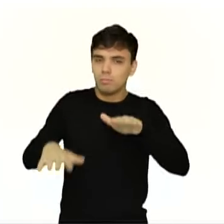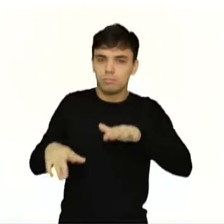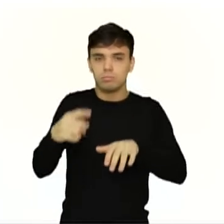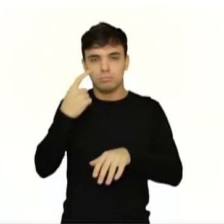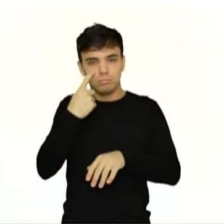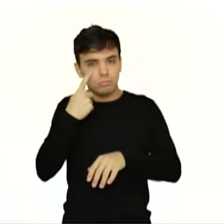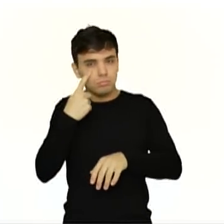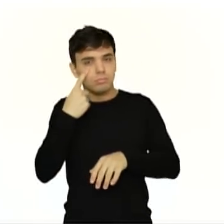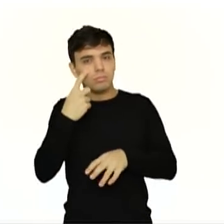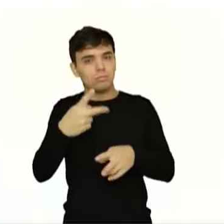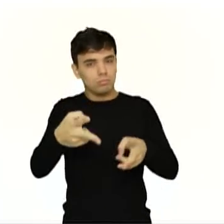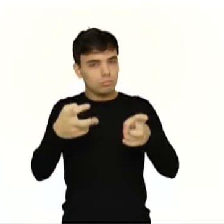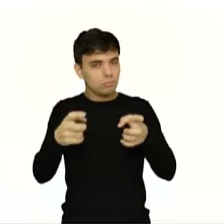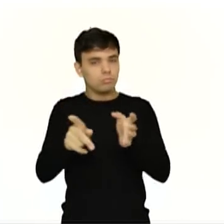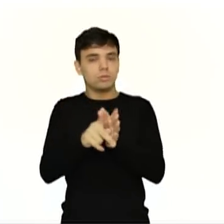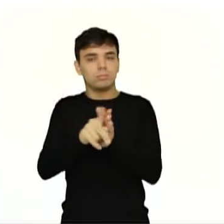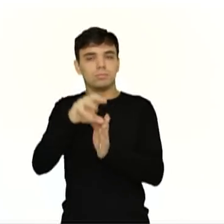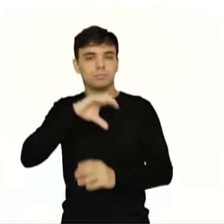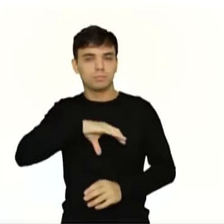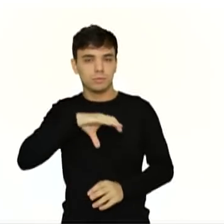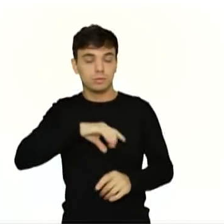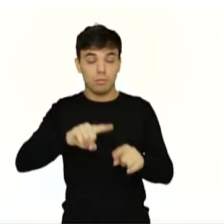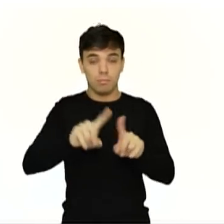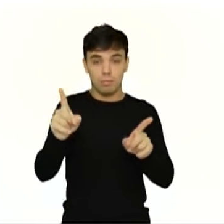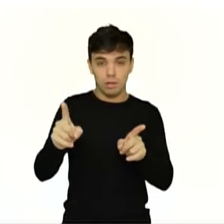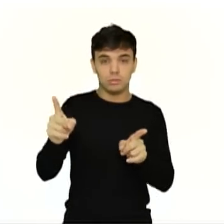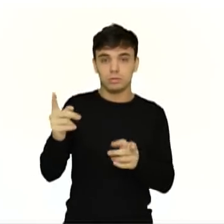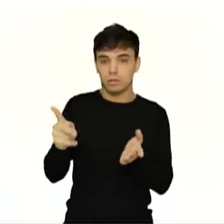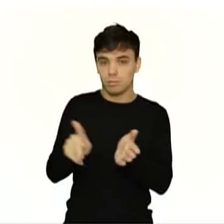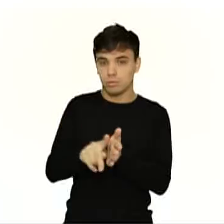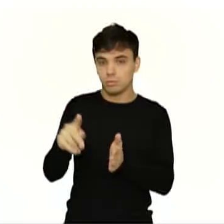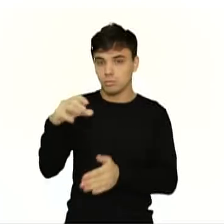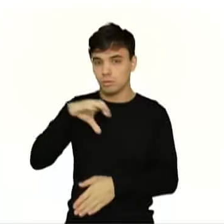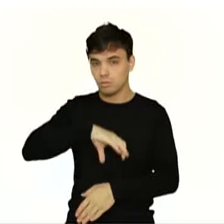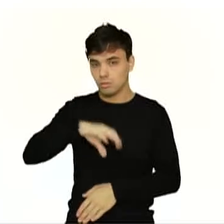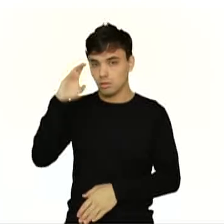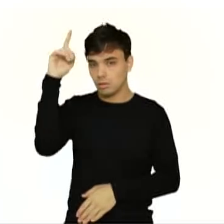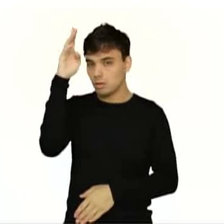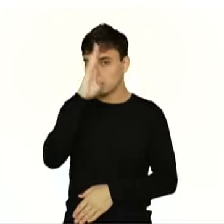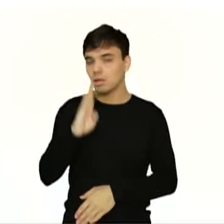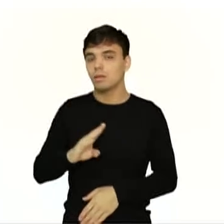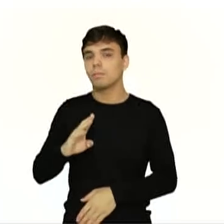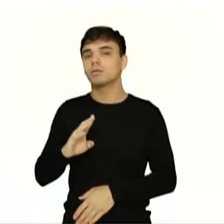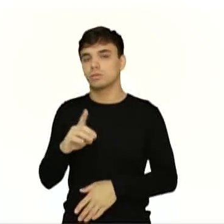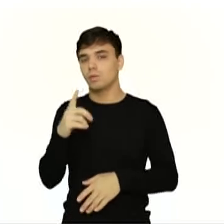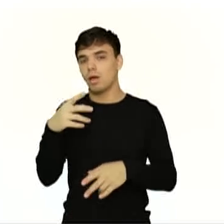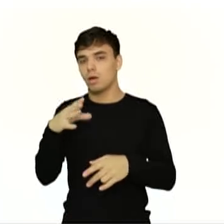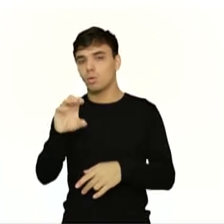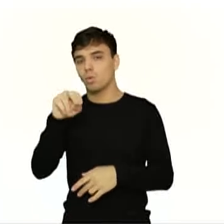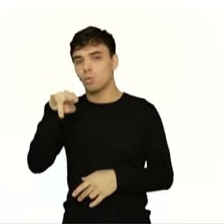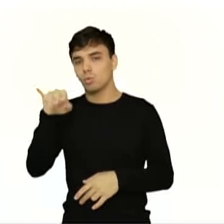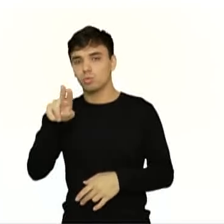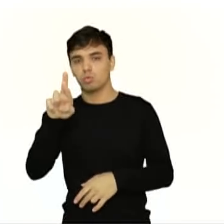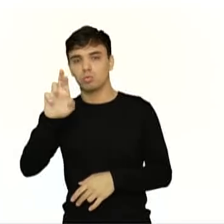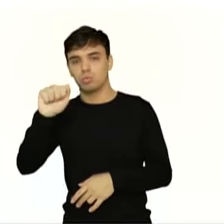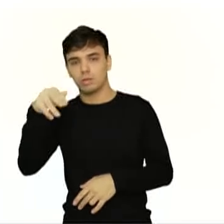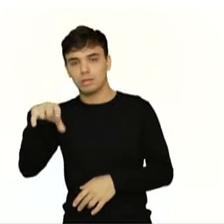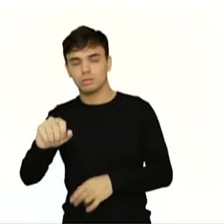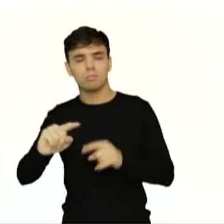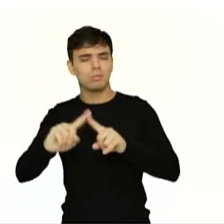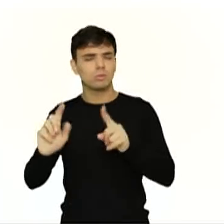Portugal. Mas a gente, do ponto de vista do Brasil, a gente fala de conjuração, certo? O que acontece com a Conjuração Baiana